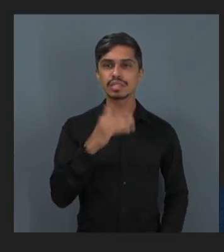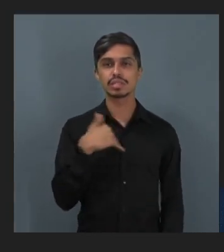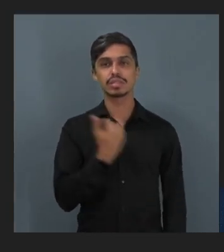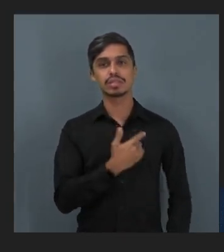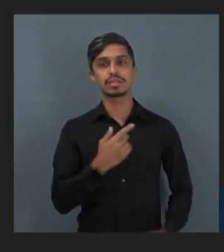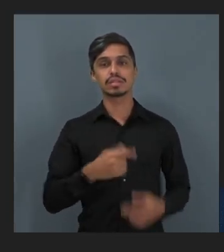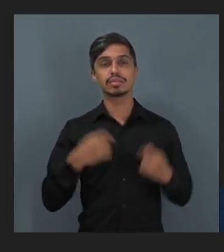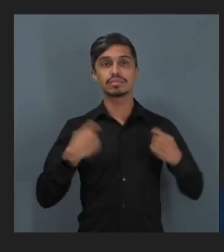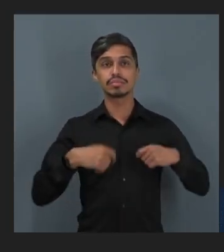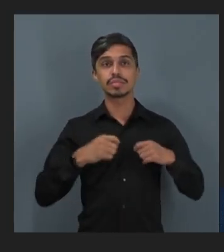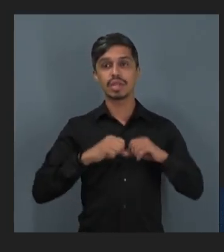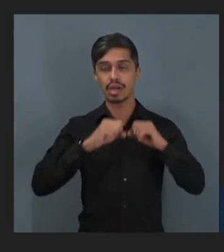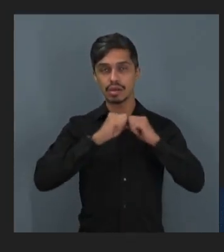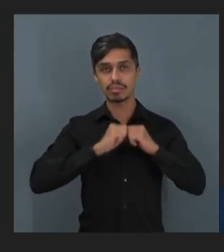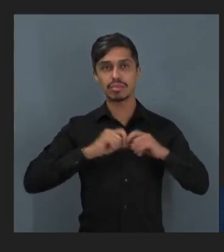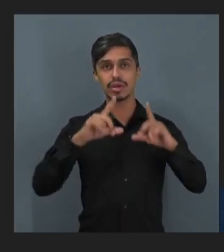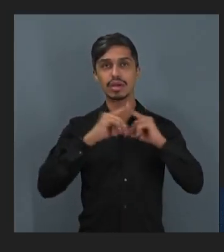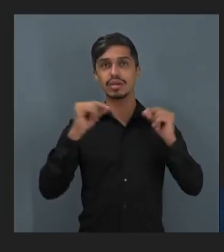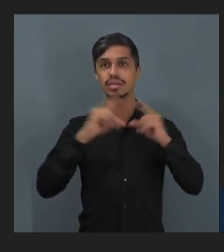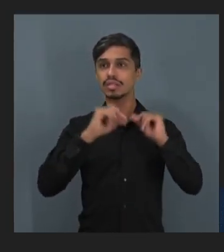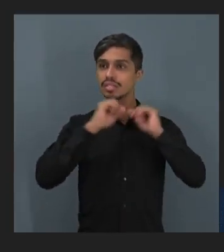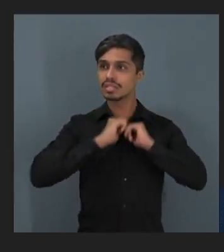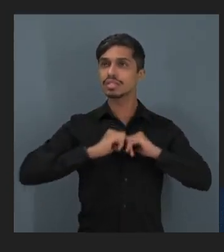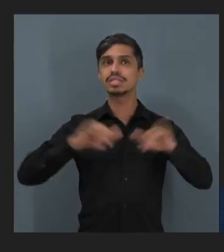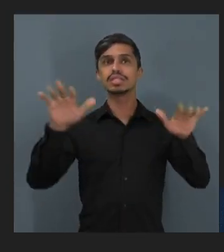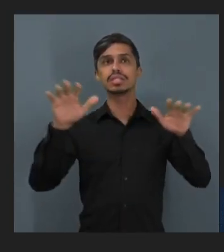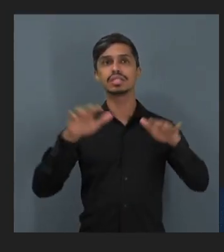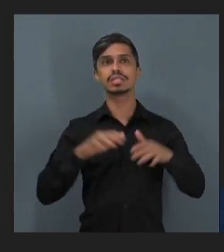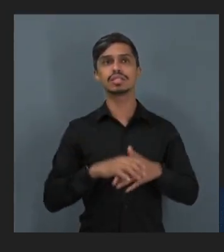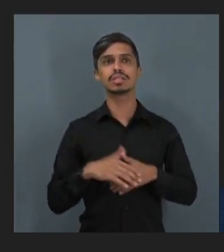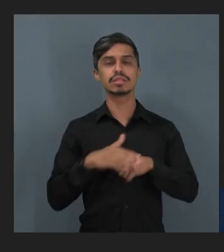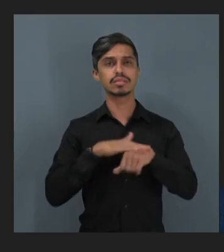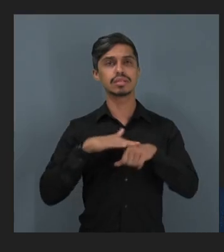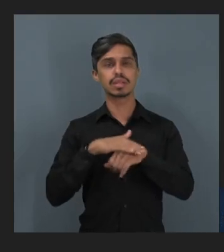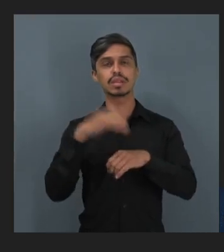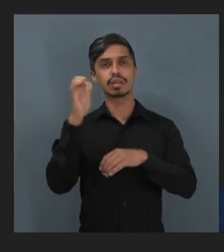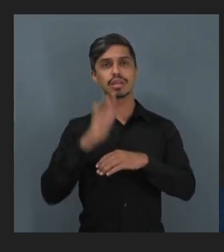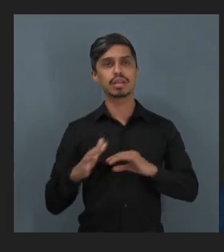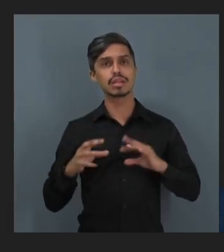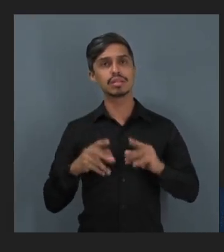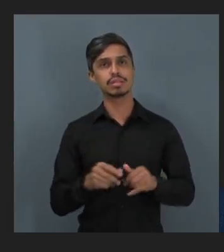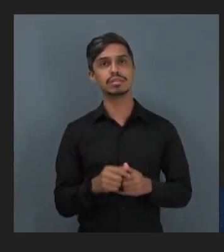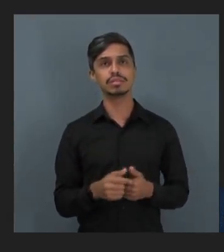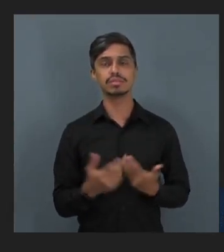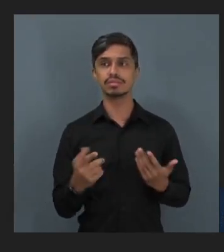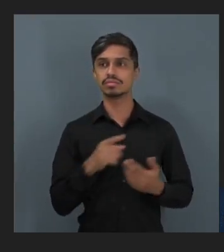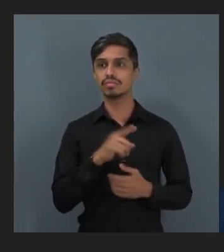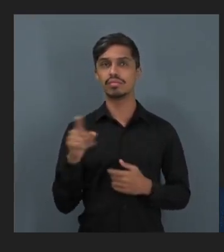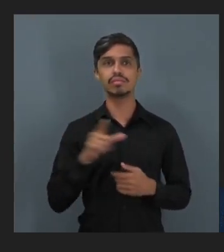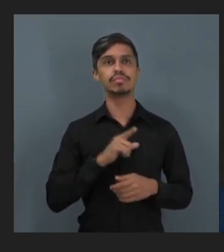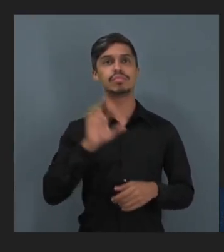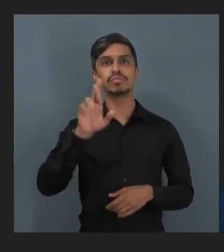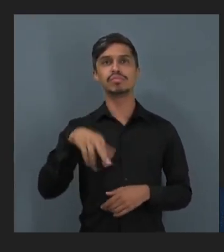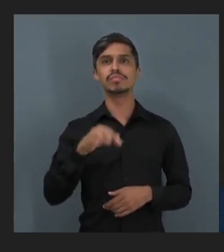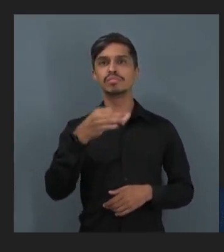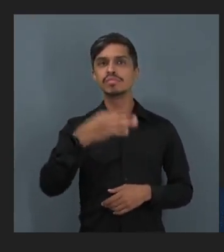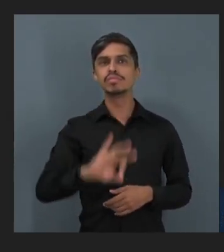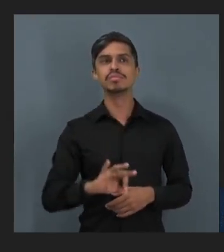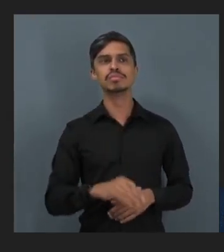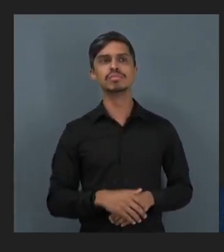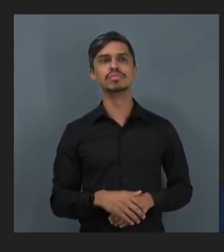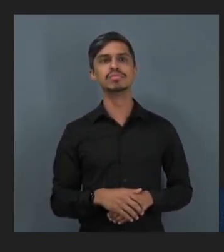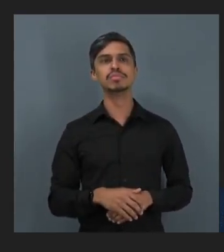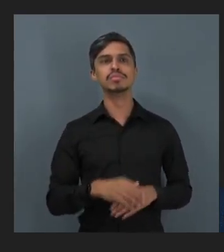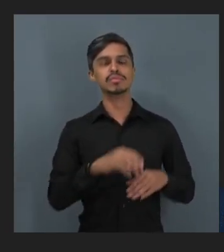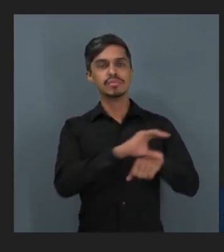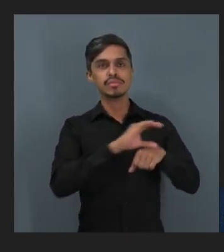dessa bolha de Brasília, da ilha, conversar com os brasileiros E eles têm razão. A Constituição nossa